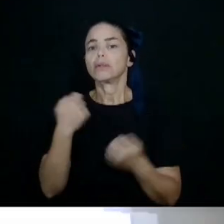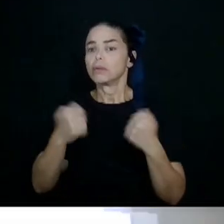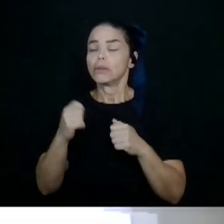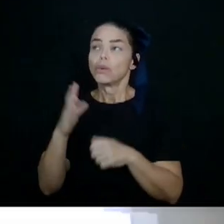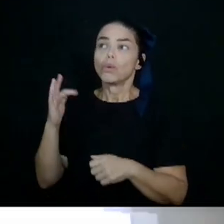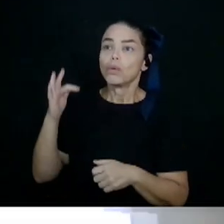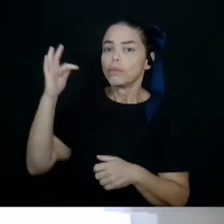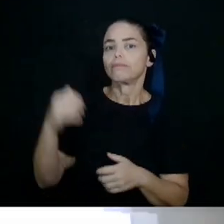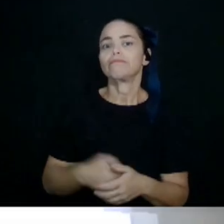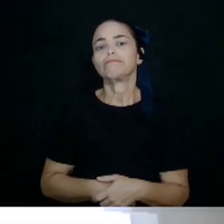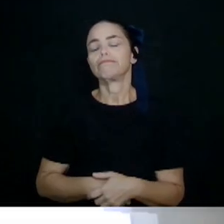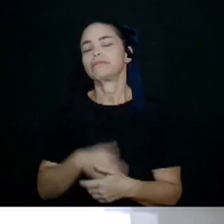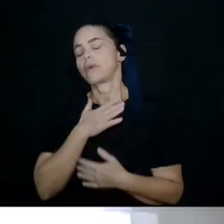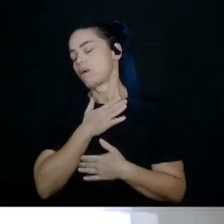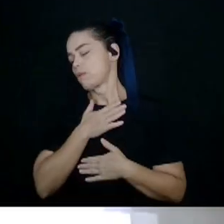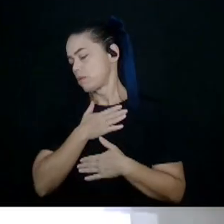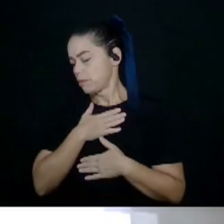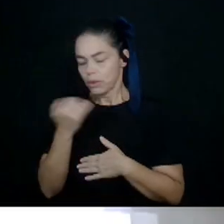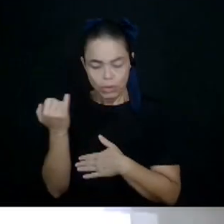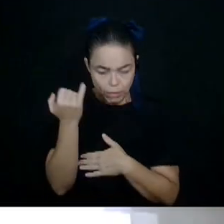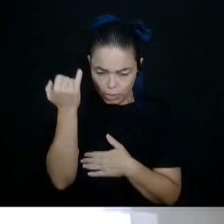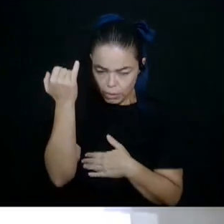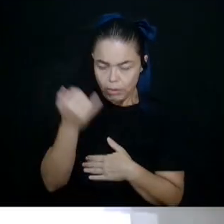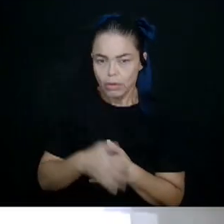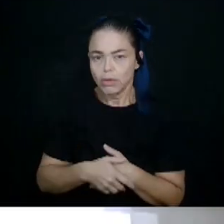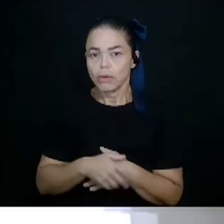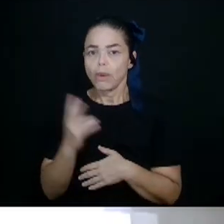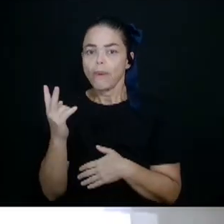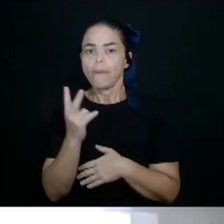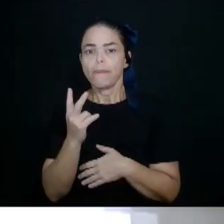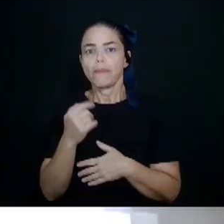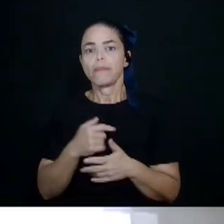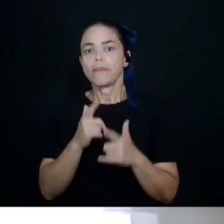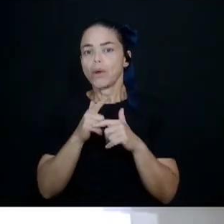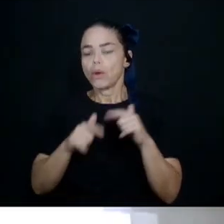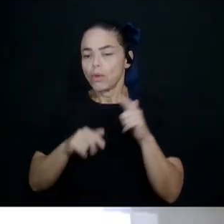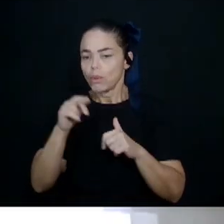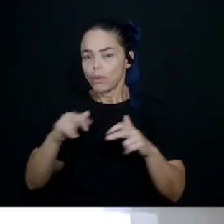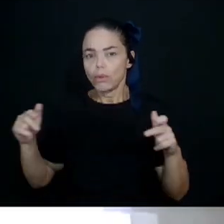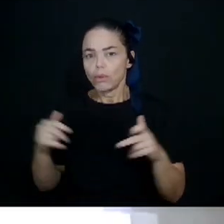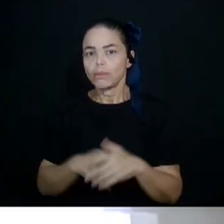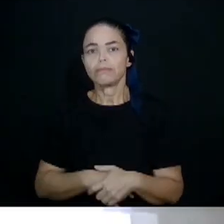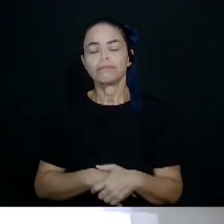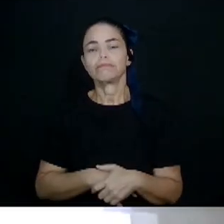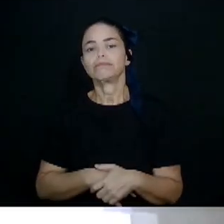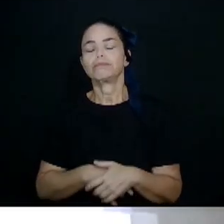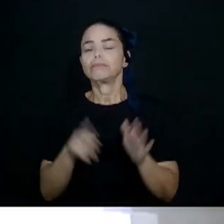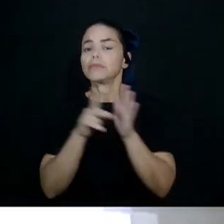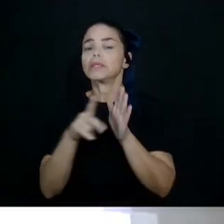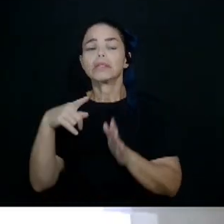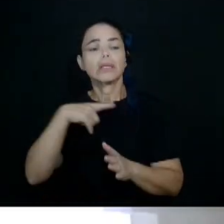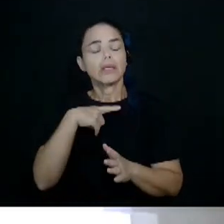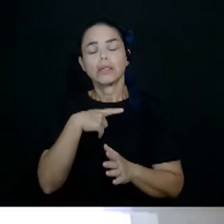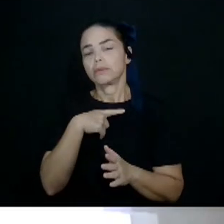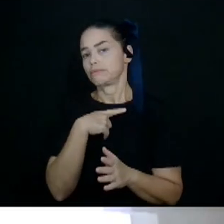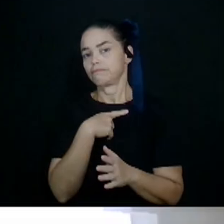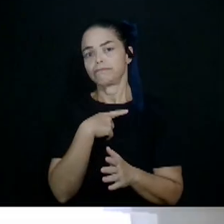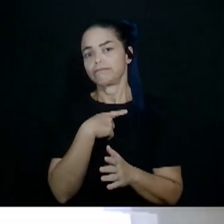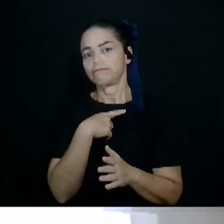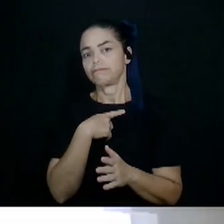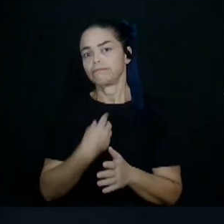mas isso é importante, né? É atribuir um valor desproporcional ao que aquele pertence realmente tem na vida do